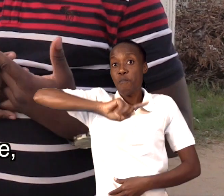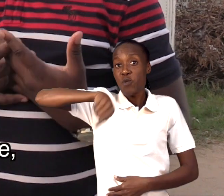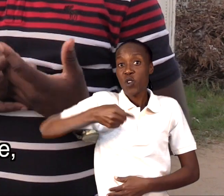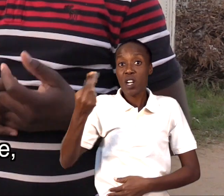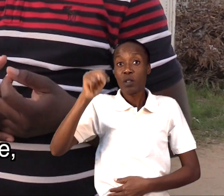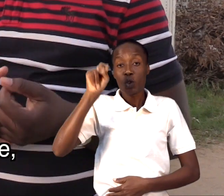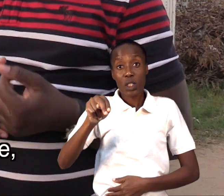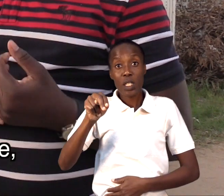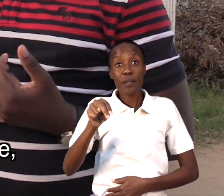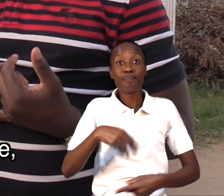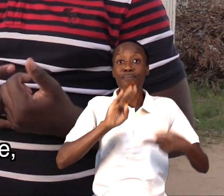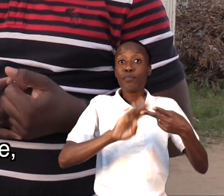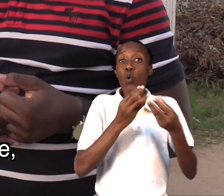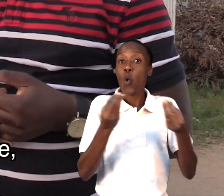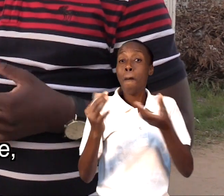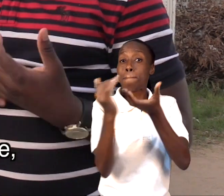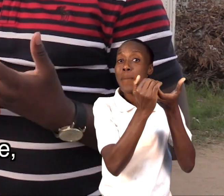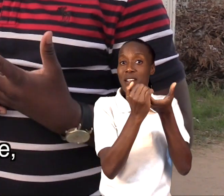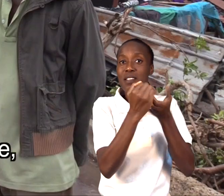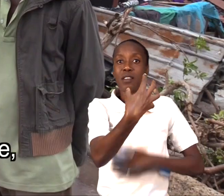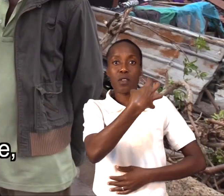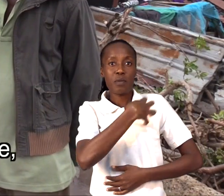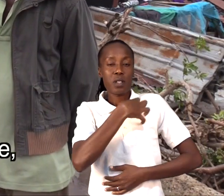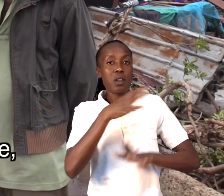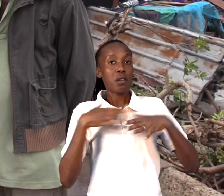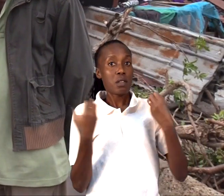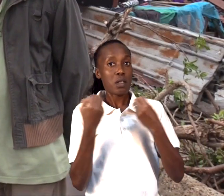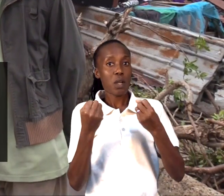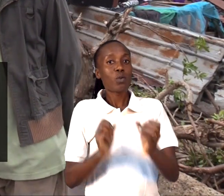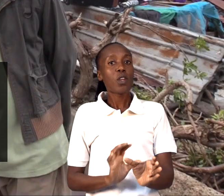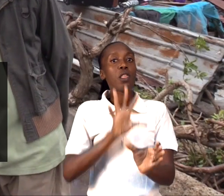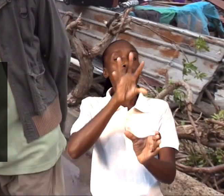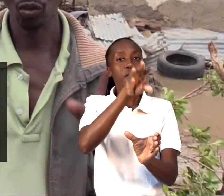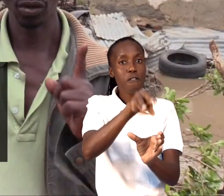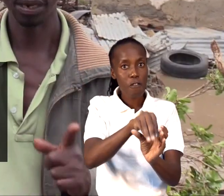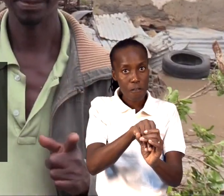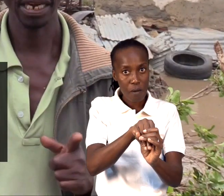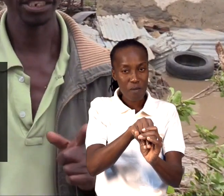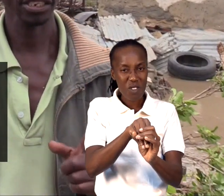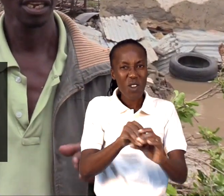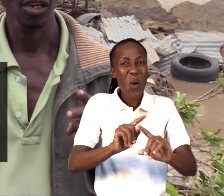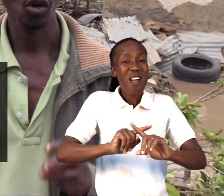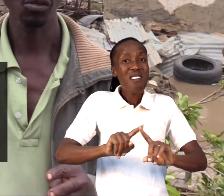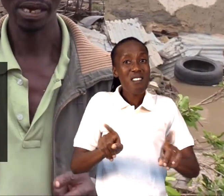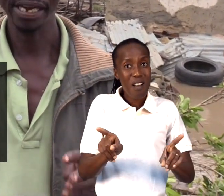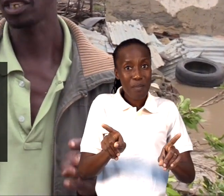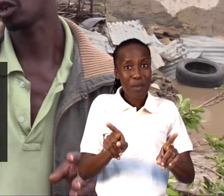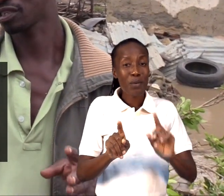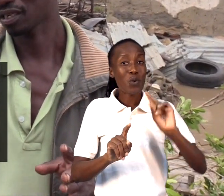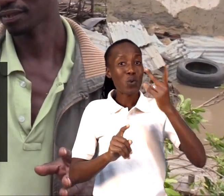nós, a H2N, como parceira do Ministério da Saúde, envolvemos-nos logo